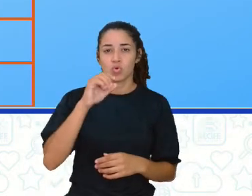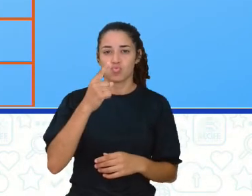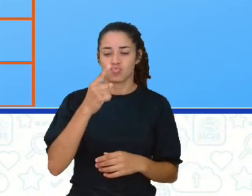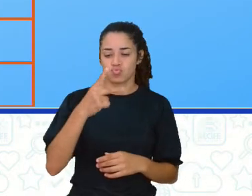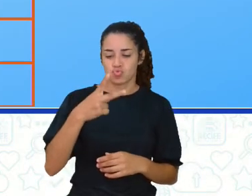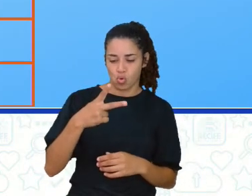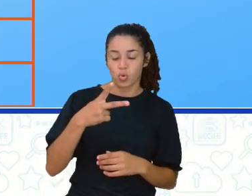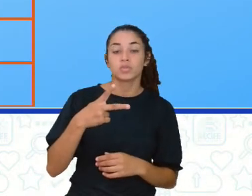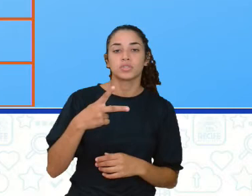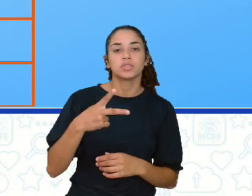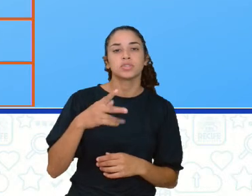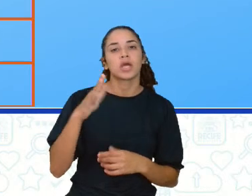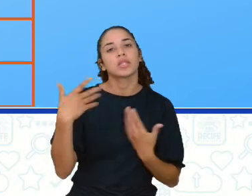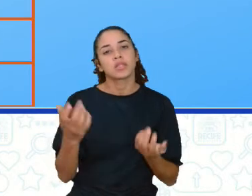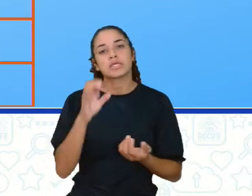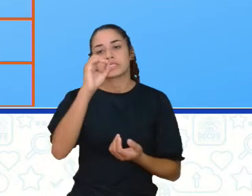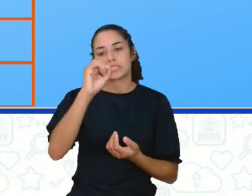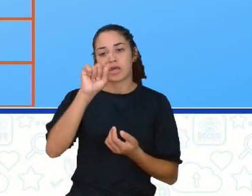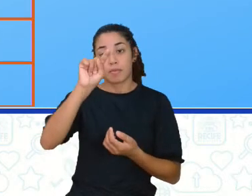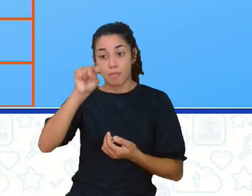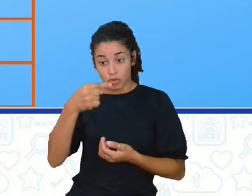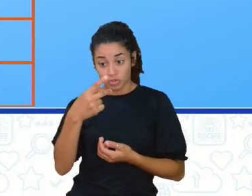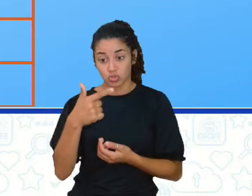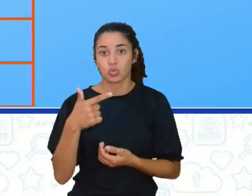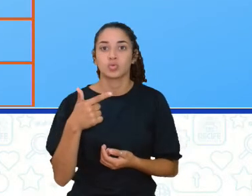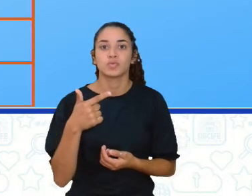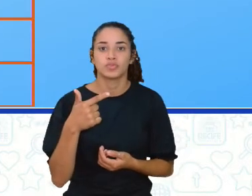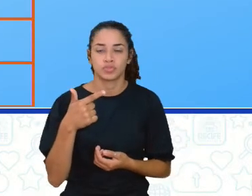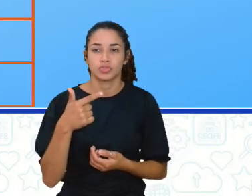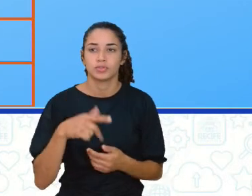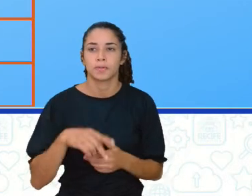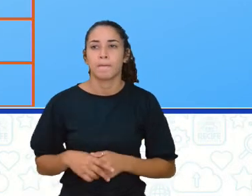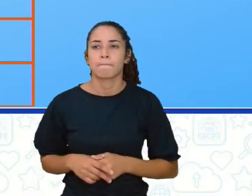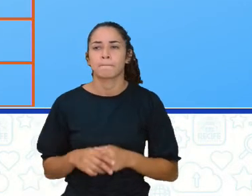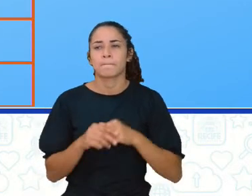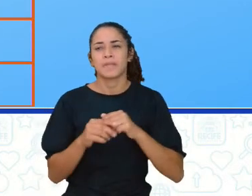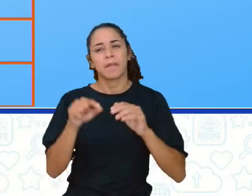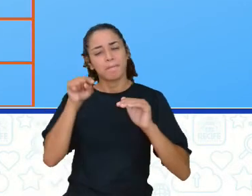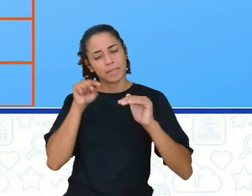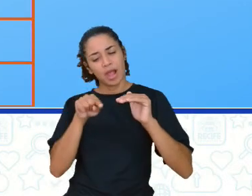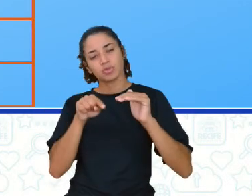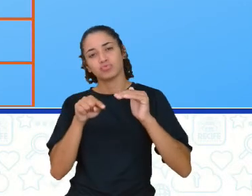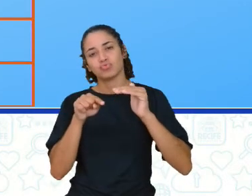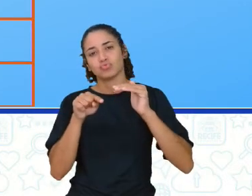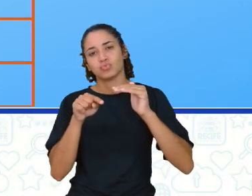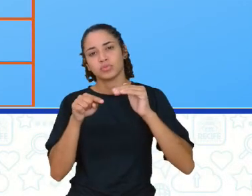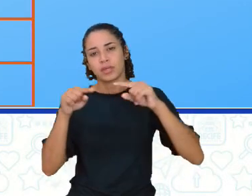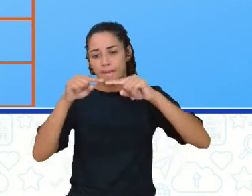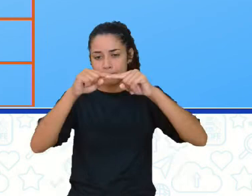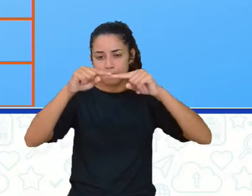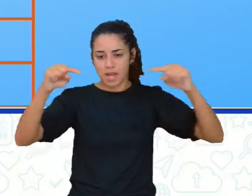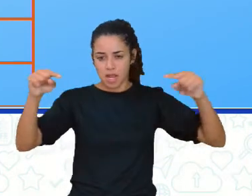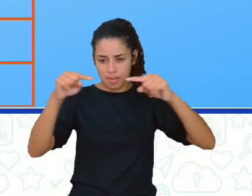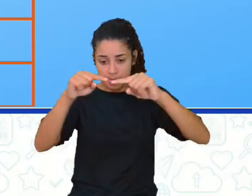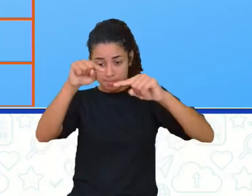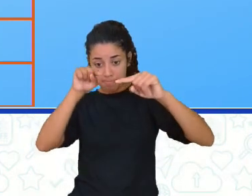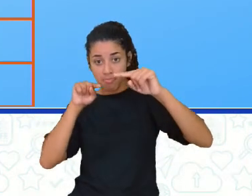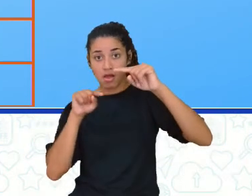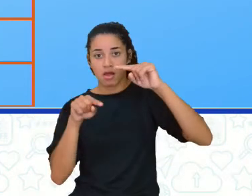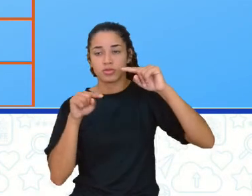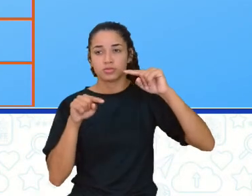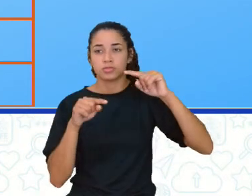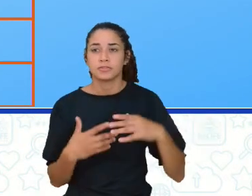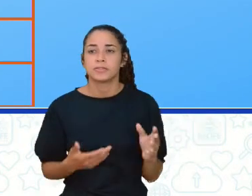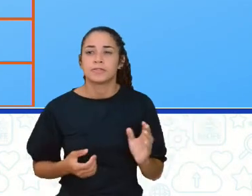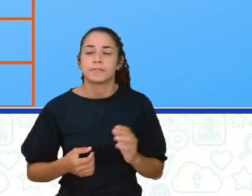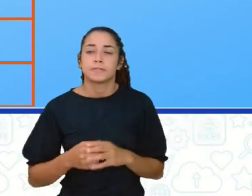1, 2. Então, 0, 2. E lá embaixo, olha que curioso.